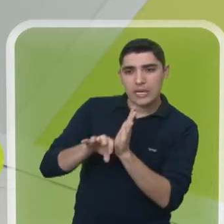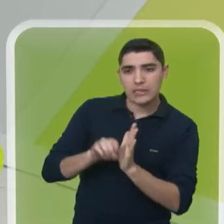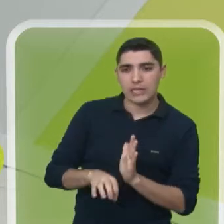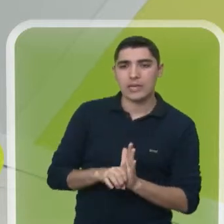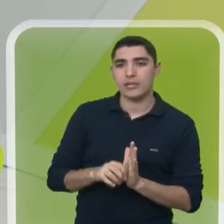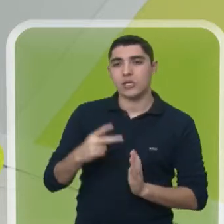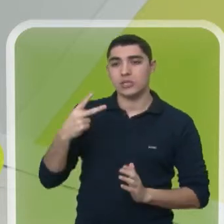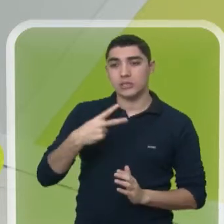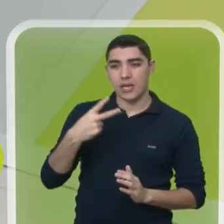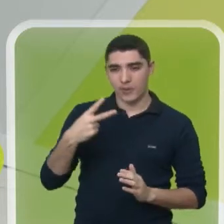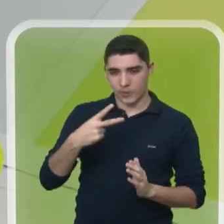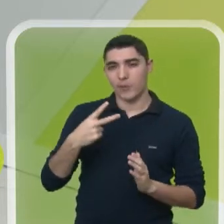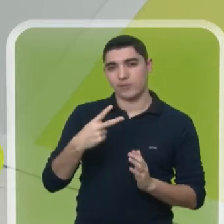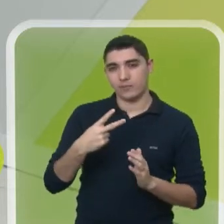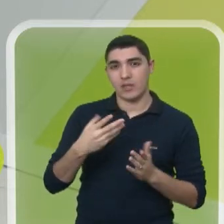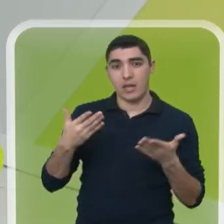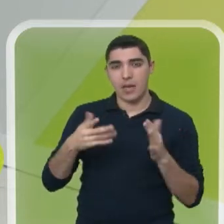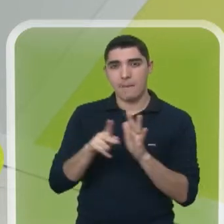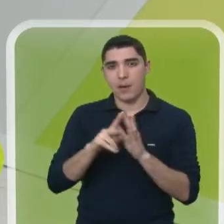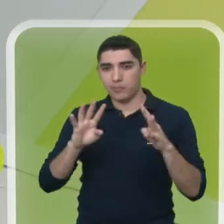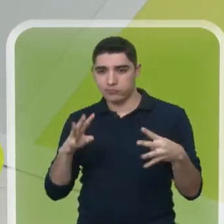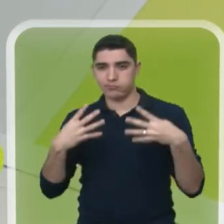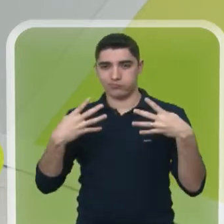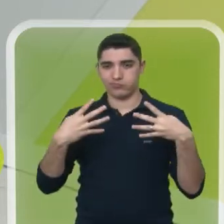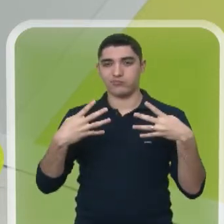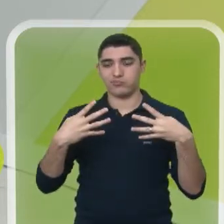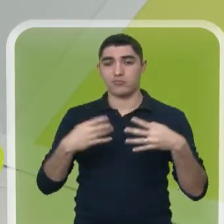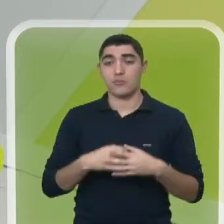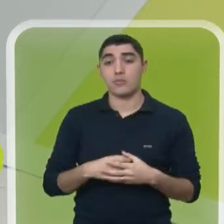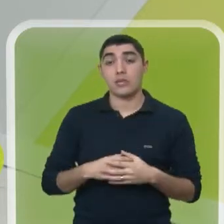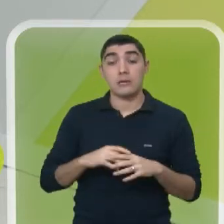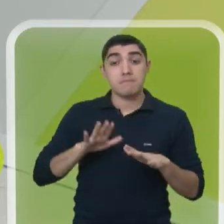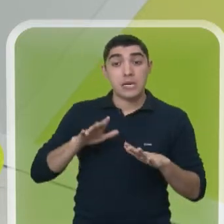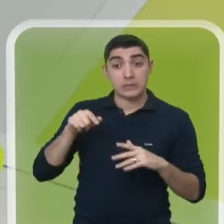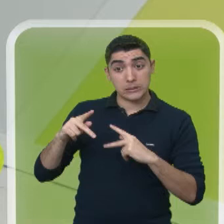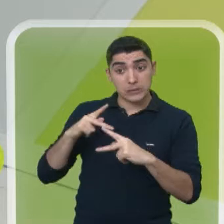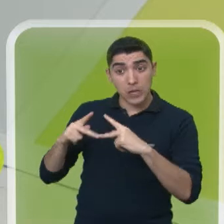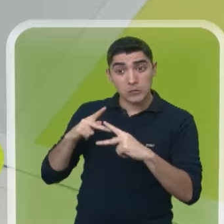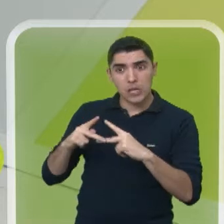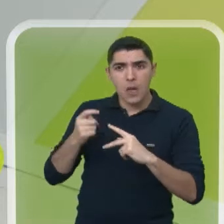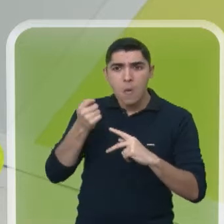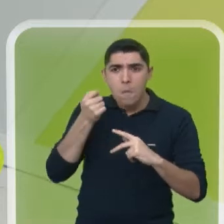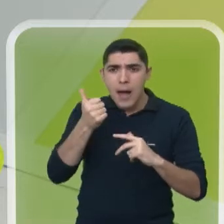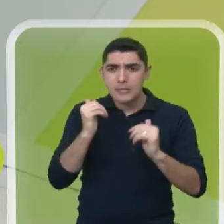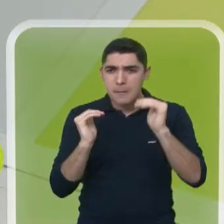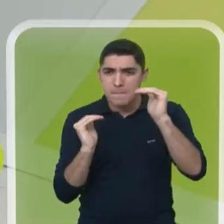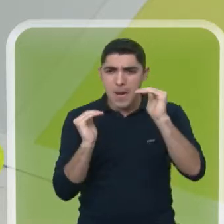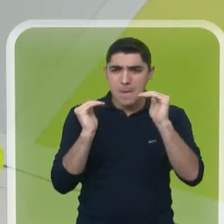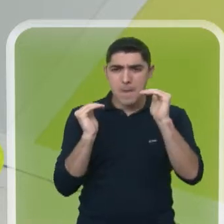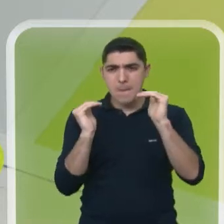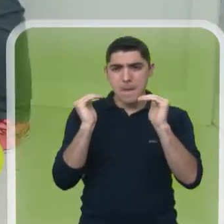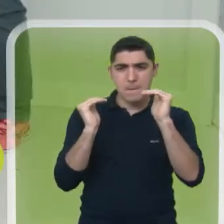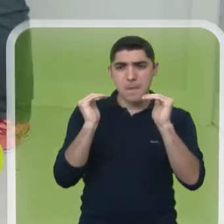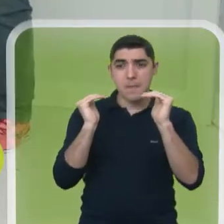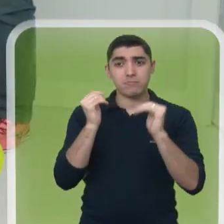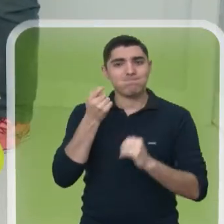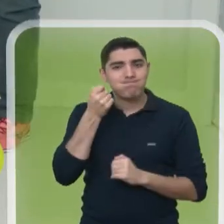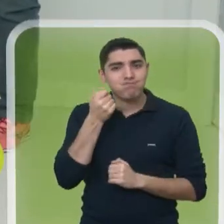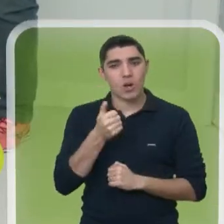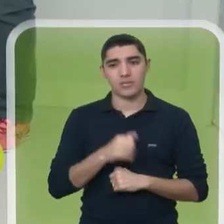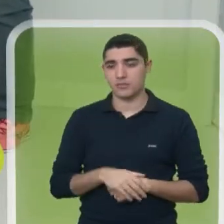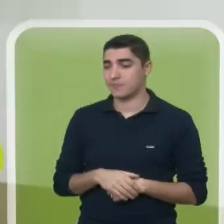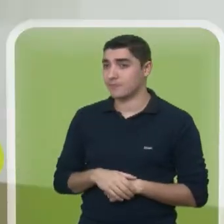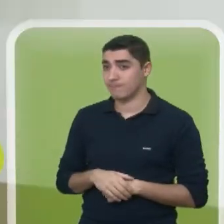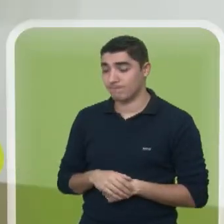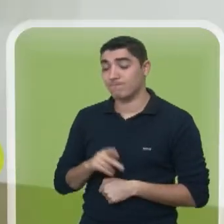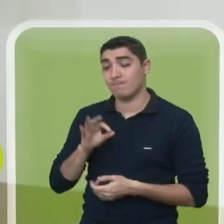jogo desse playoff de quartas de final. E talvez o São José foi o que fez o playoff mais apertado ali das equipes, né, Brunão? Assim como o